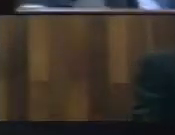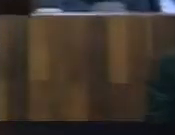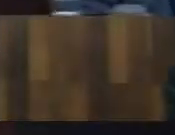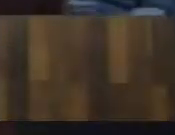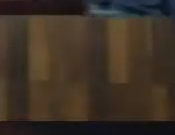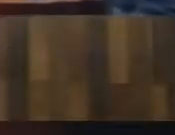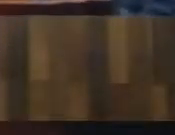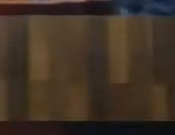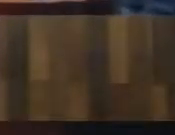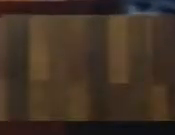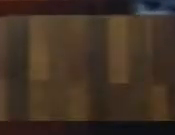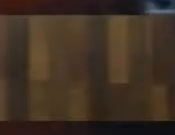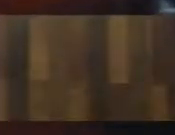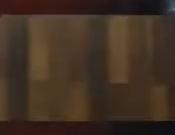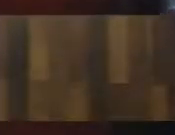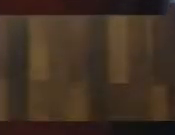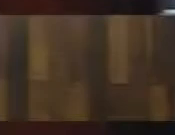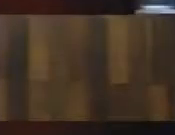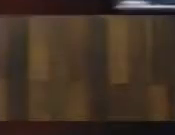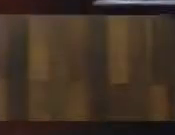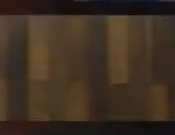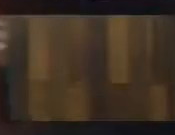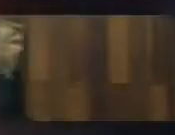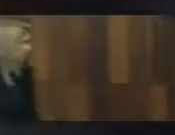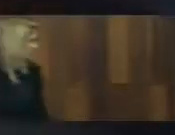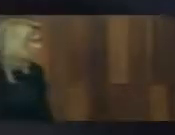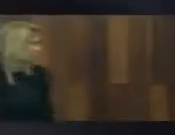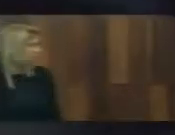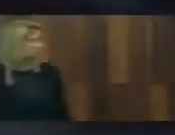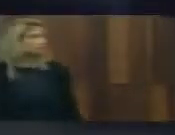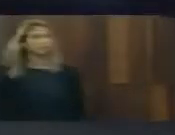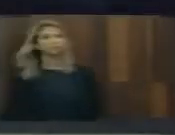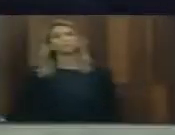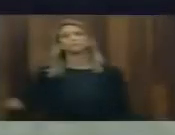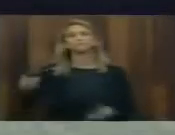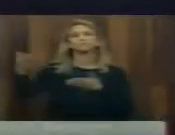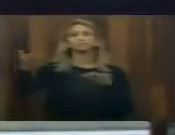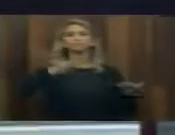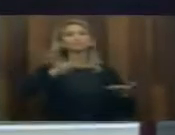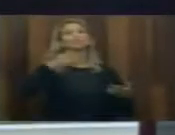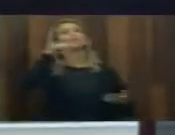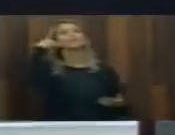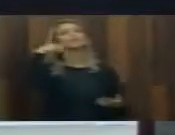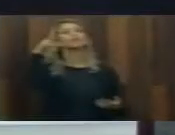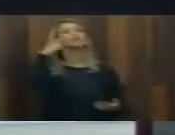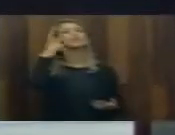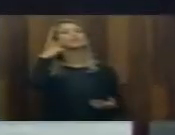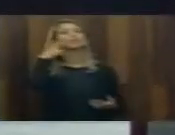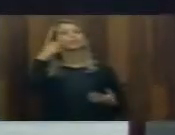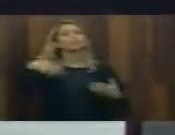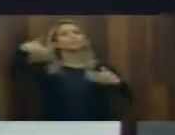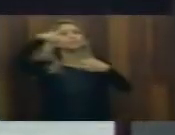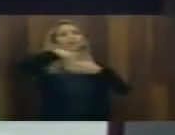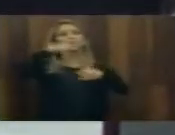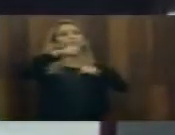Próximo orador inscrito, vereador Rafael Peçanha. Seu tempo regimental é de 15 minutos como líder da